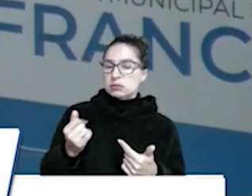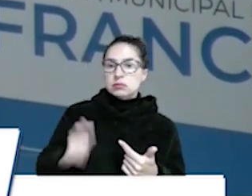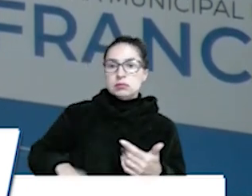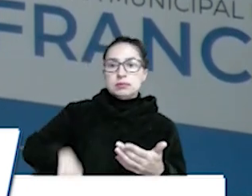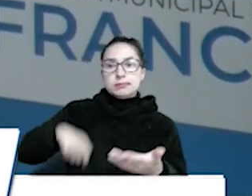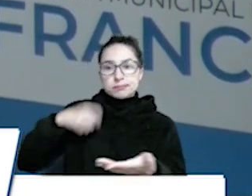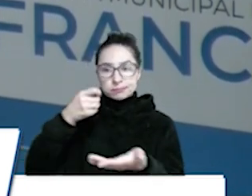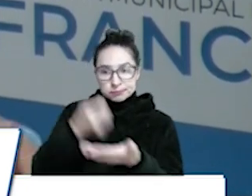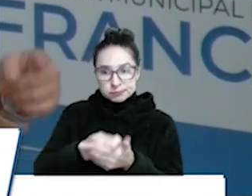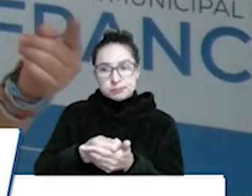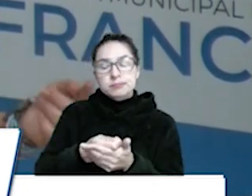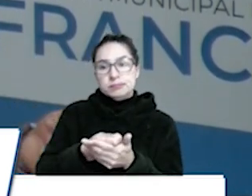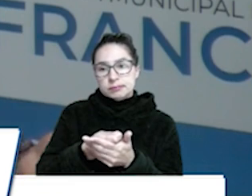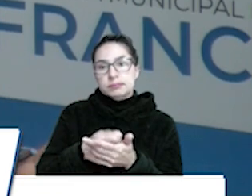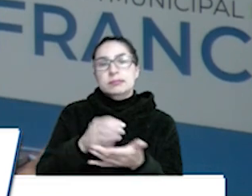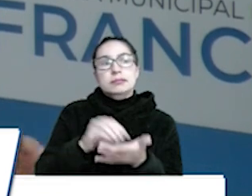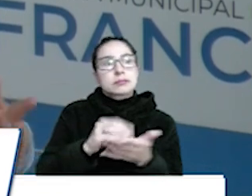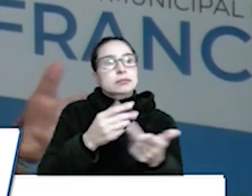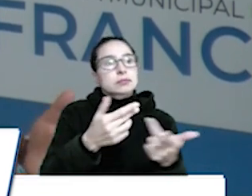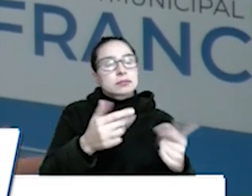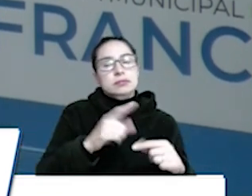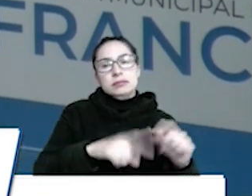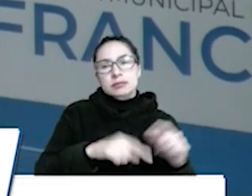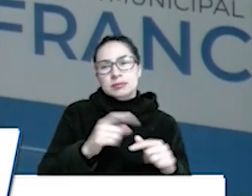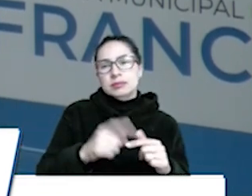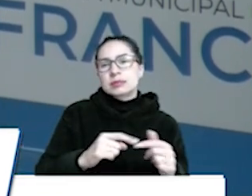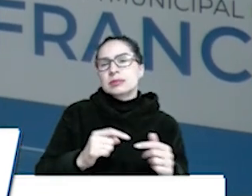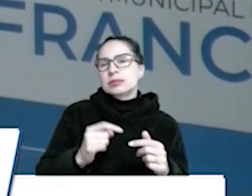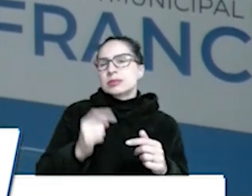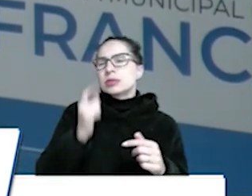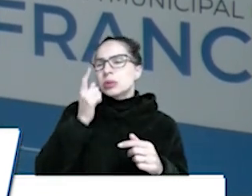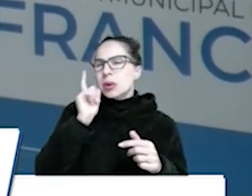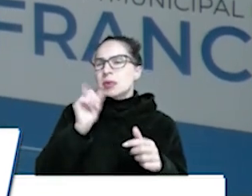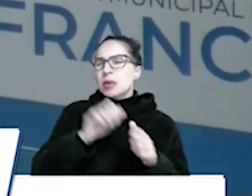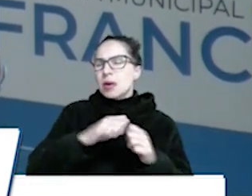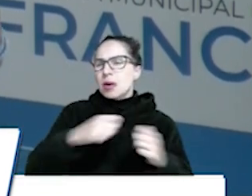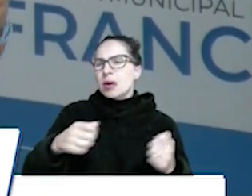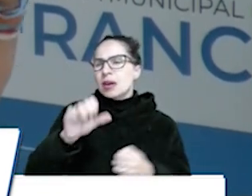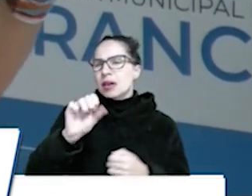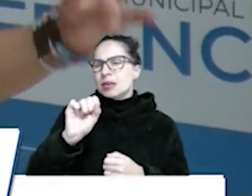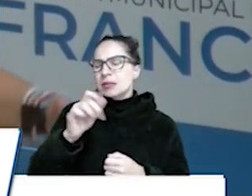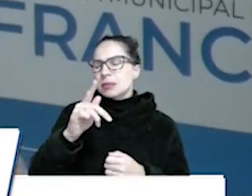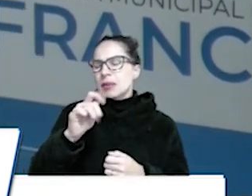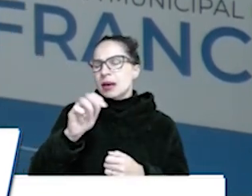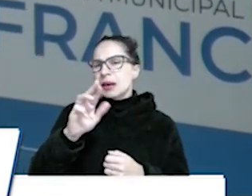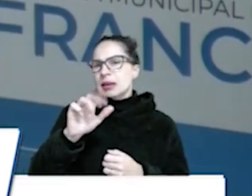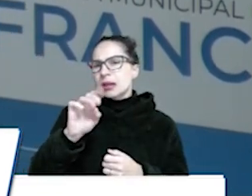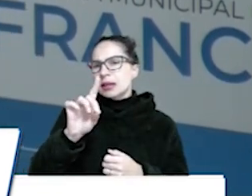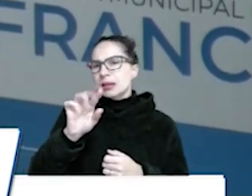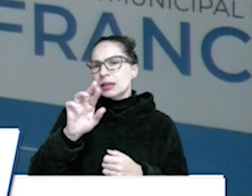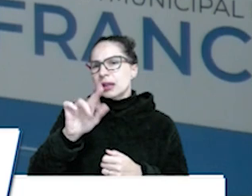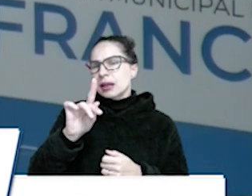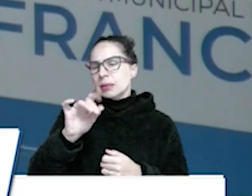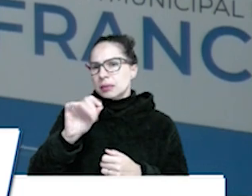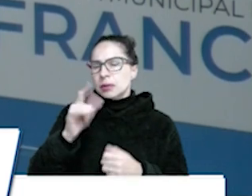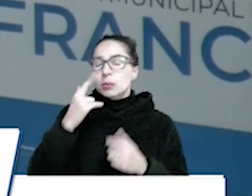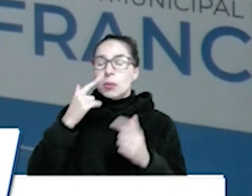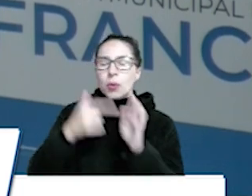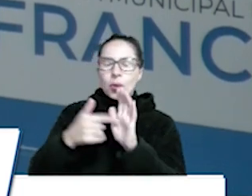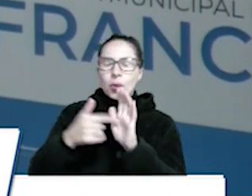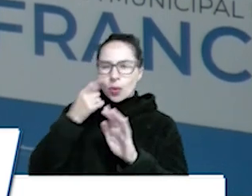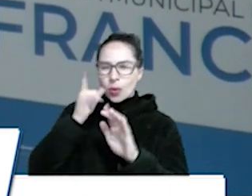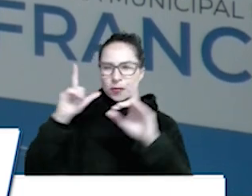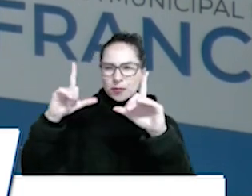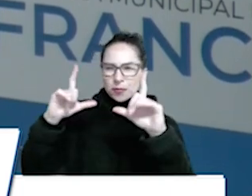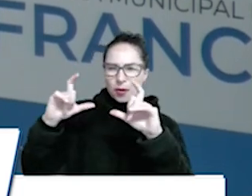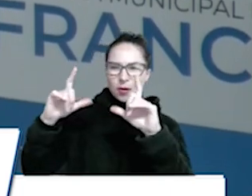quando falta equipamento, esparadrapo, né, foi até comentado ontem. Passamos algumas fotos aqui